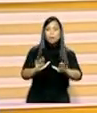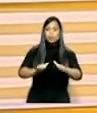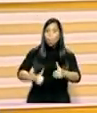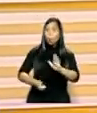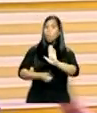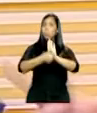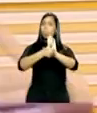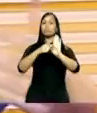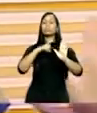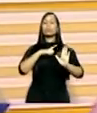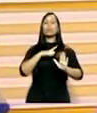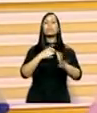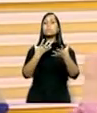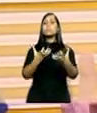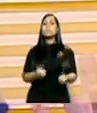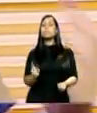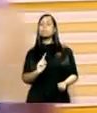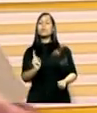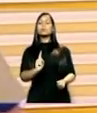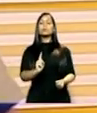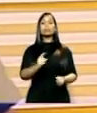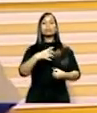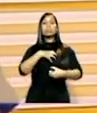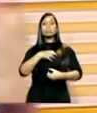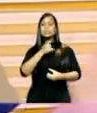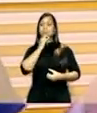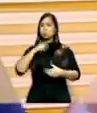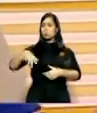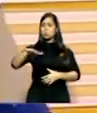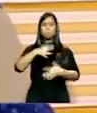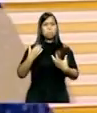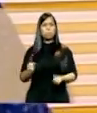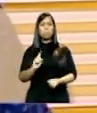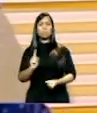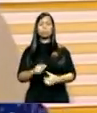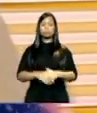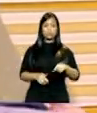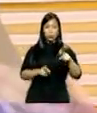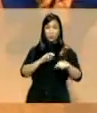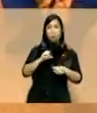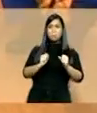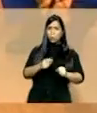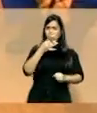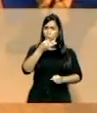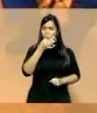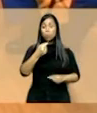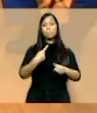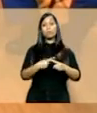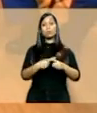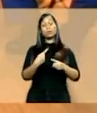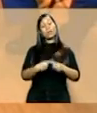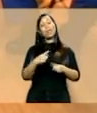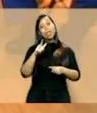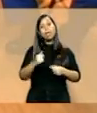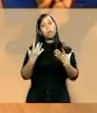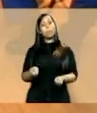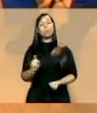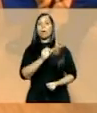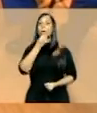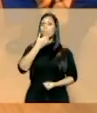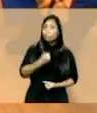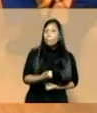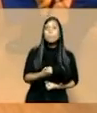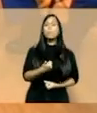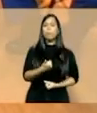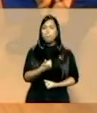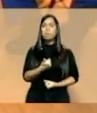uma intolerância que é de uma inconformidade, né? O Ricardo podia falar um pouquinho melhor que isso, que também é uma intolerância boa, né?